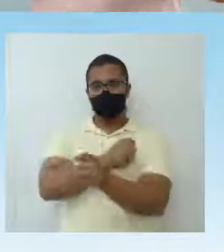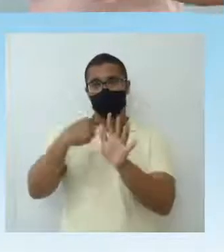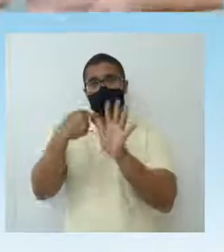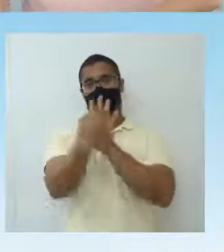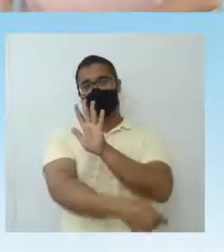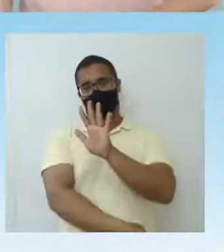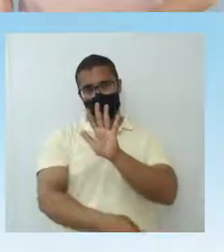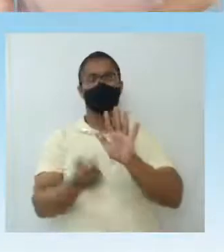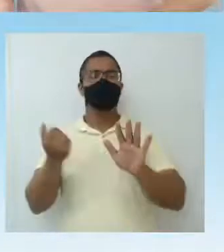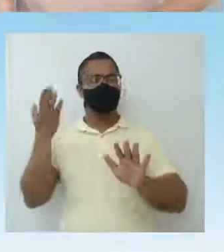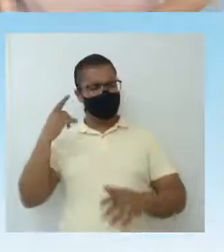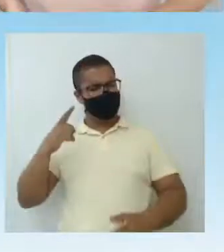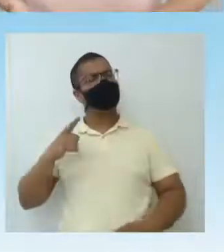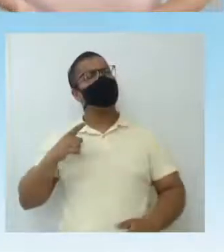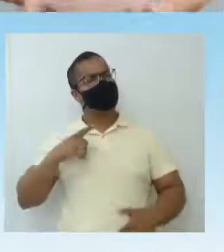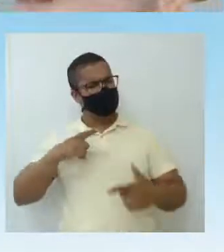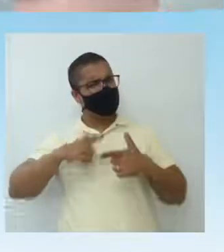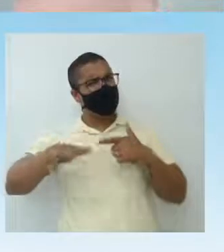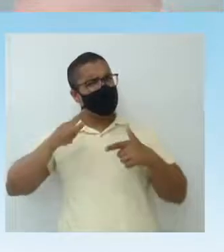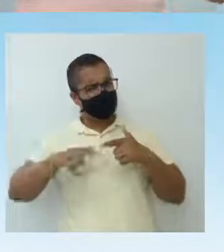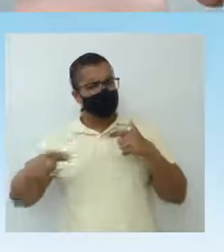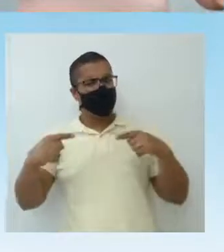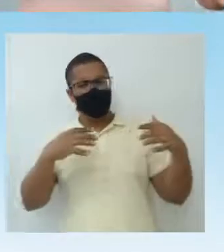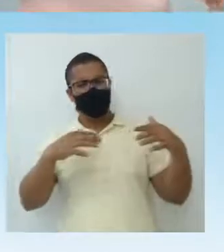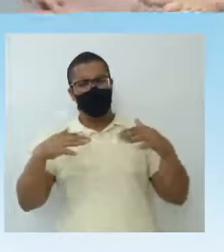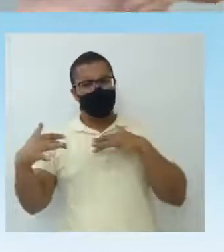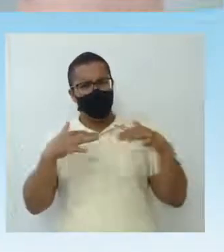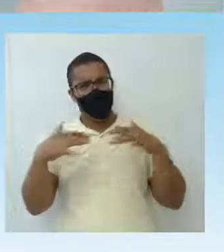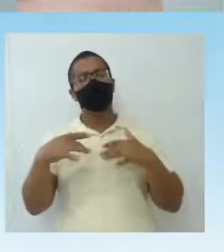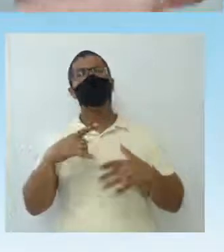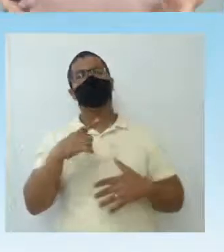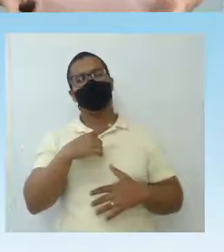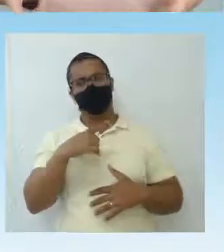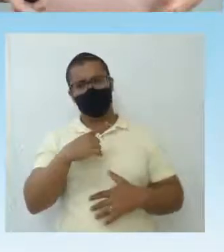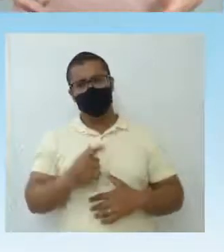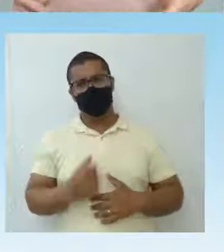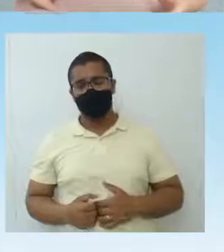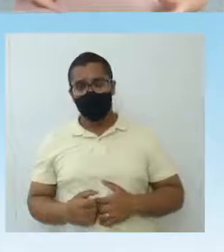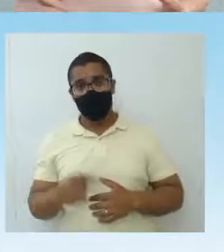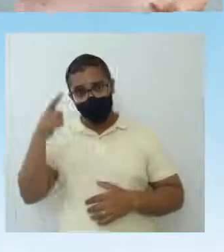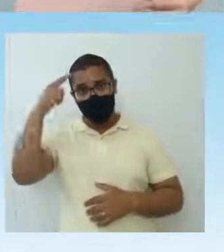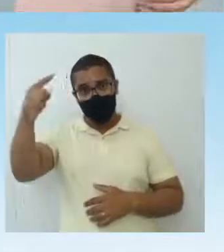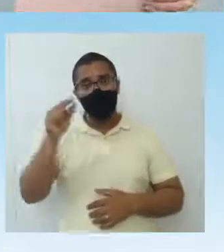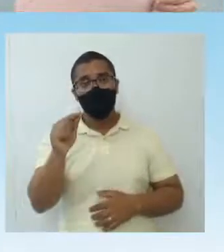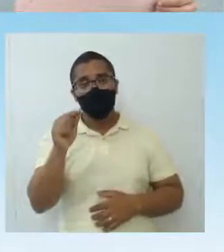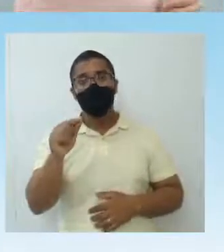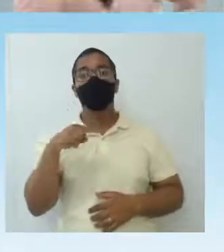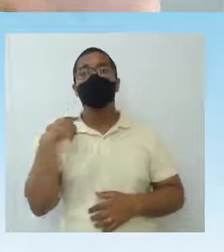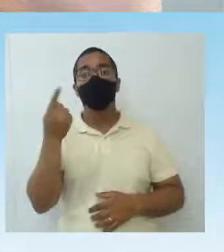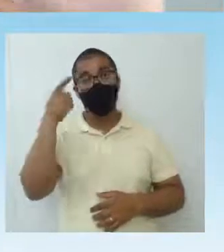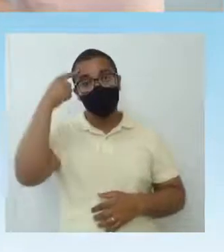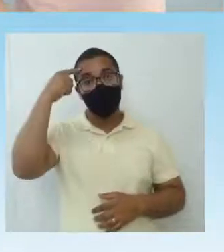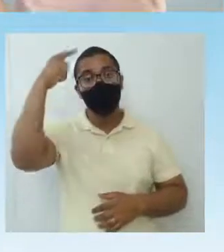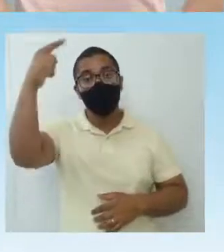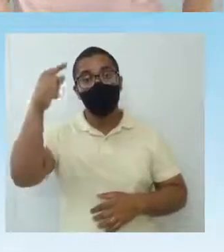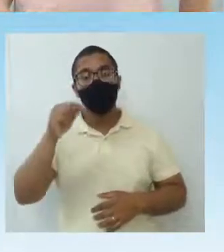e muçulmanos, certo? E lembrar aqui que o nosso componente sempre prega o quê?